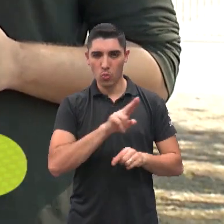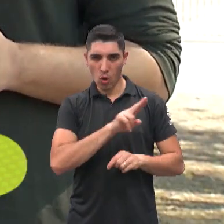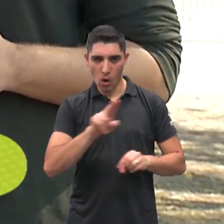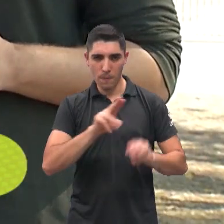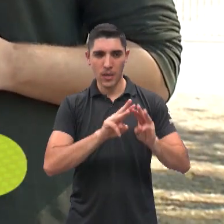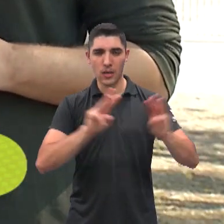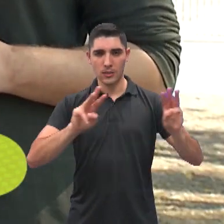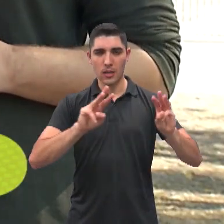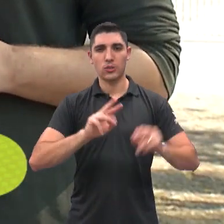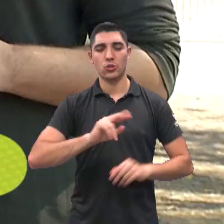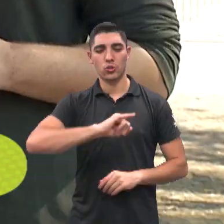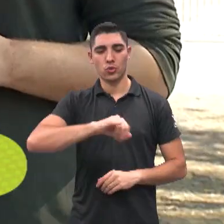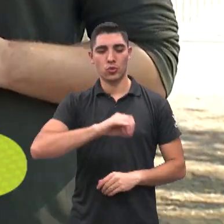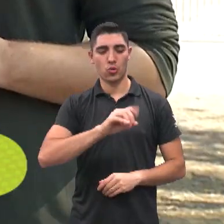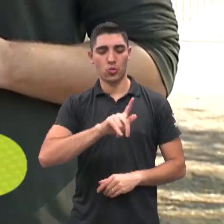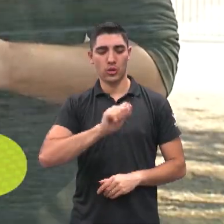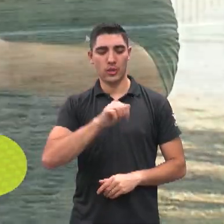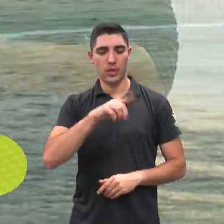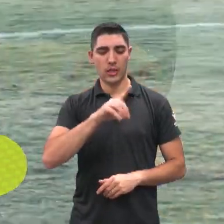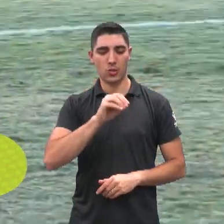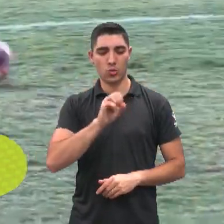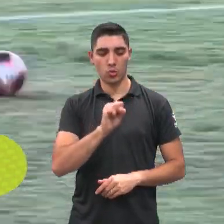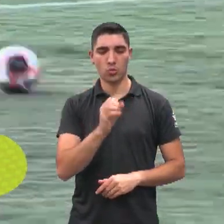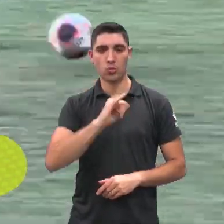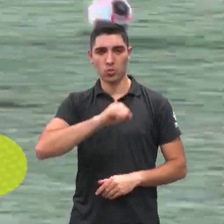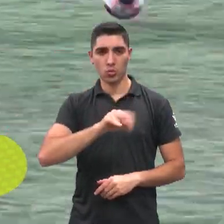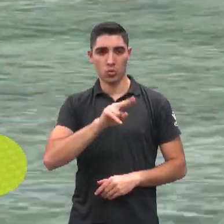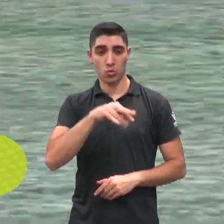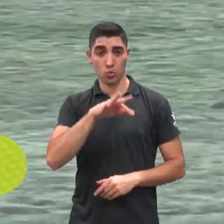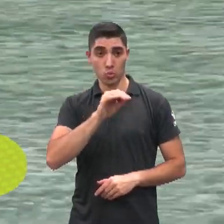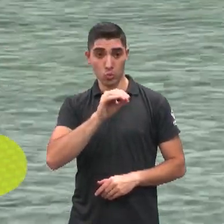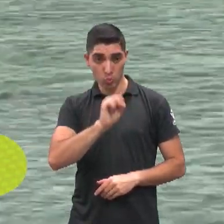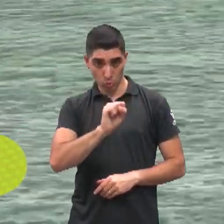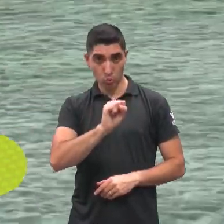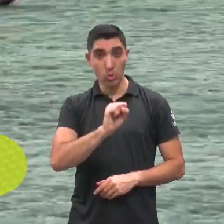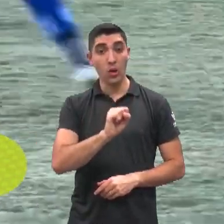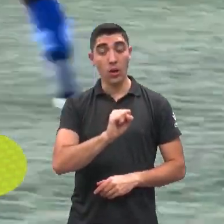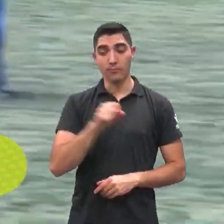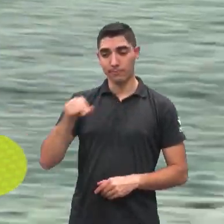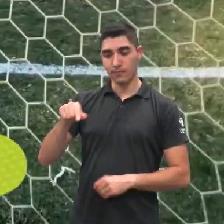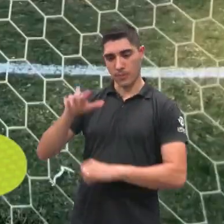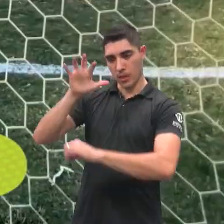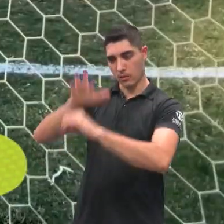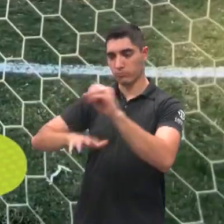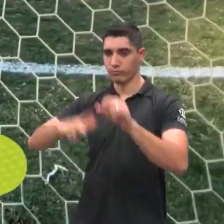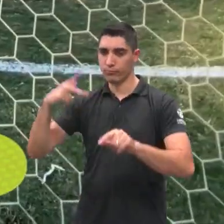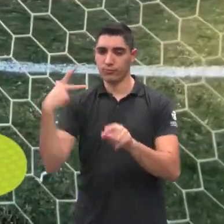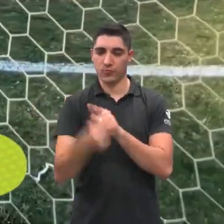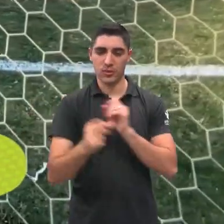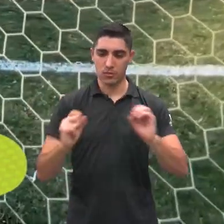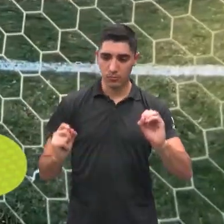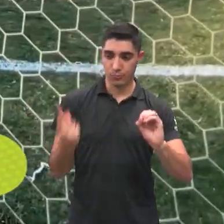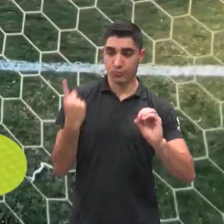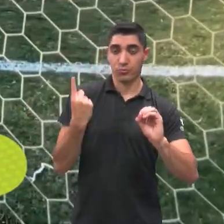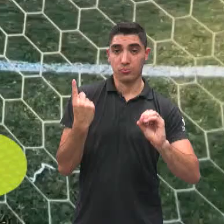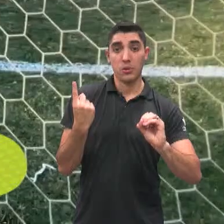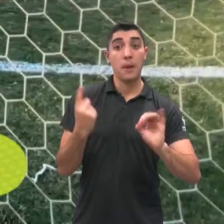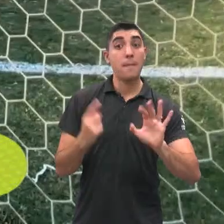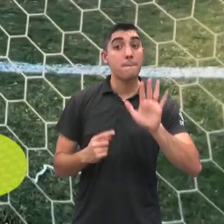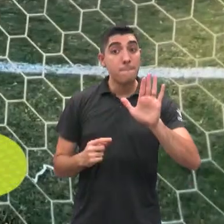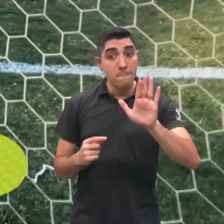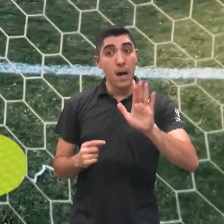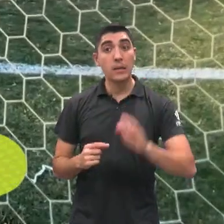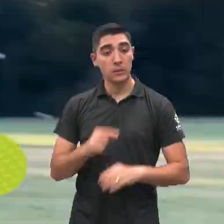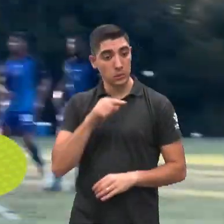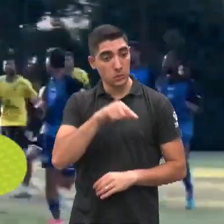do repórter Valtencir Vicente, a partida terminou 1-0 para o São Bernardo, mas o São José teria feito um